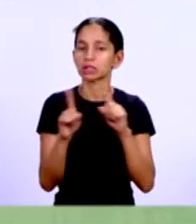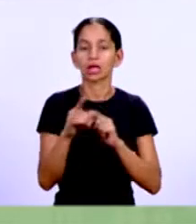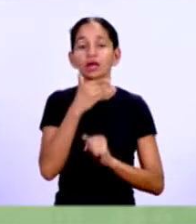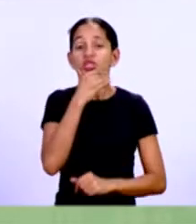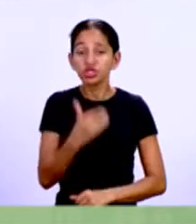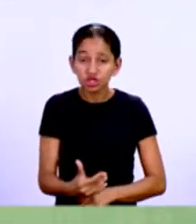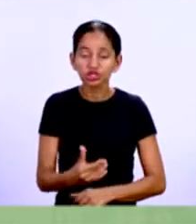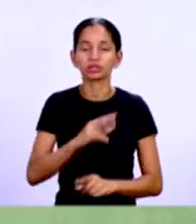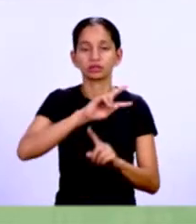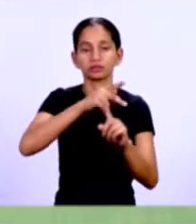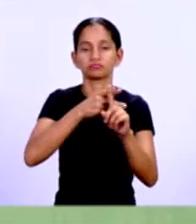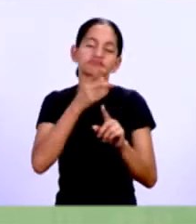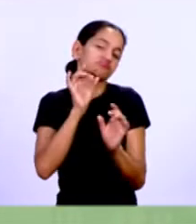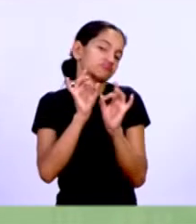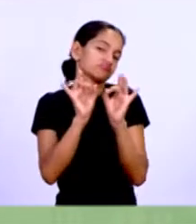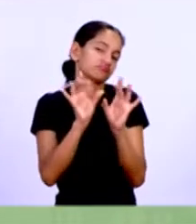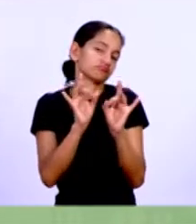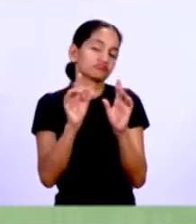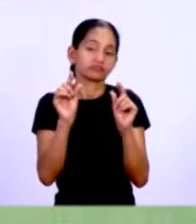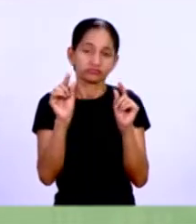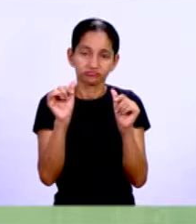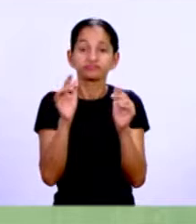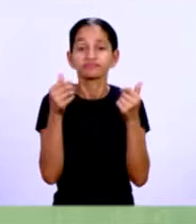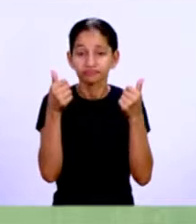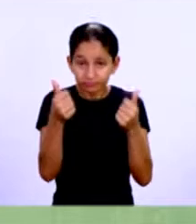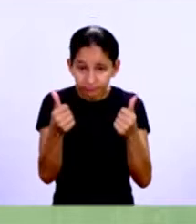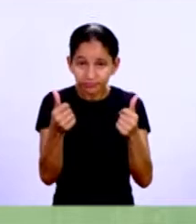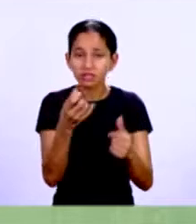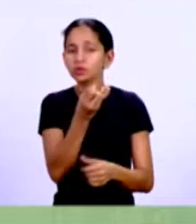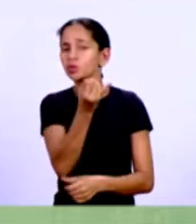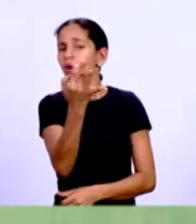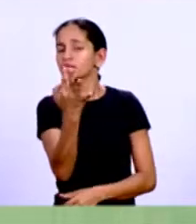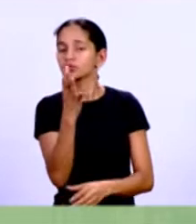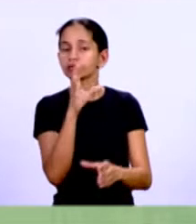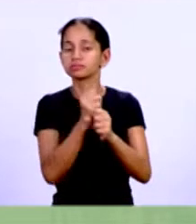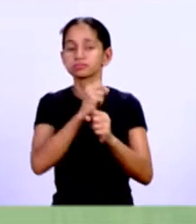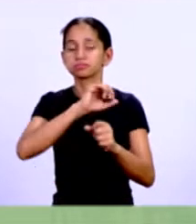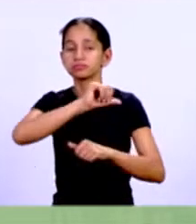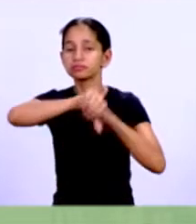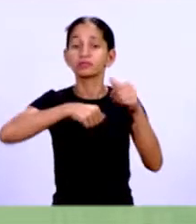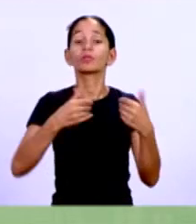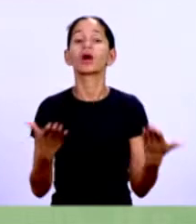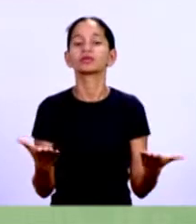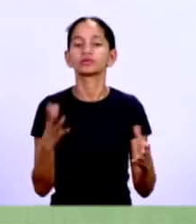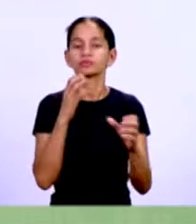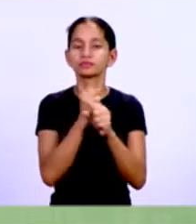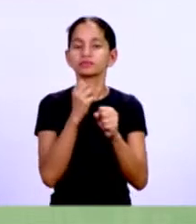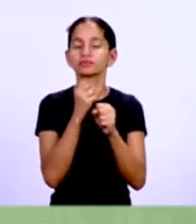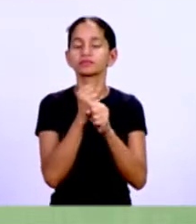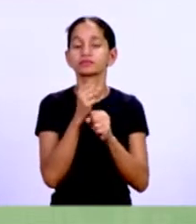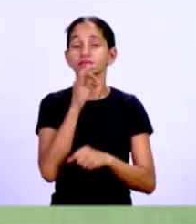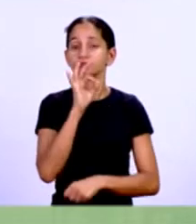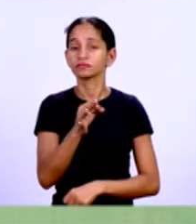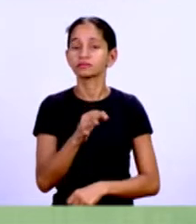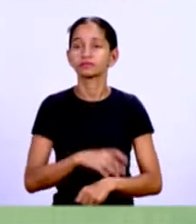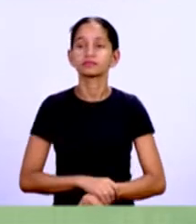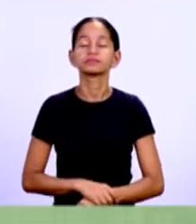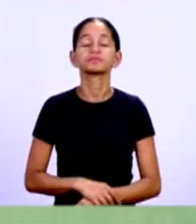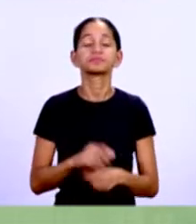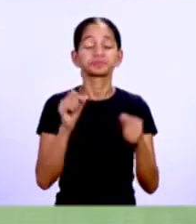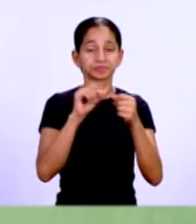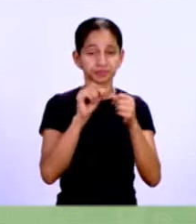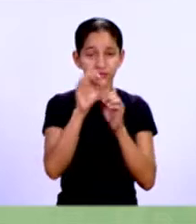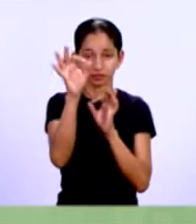13º, só em janeiro do outro ano. Quanto que esses R$1.000 vão se transformar, professor? Olha, essa sua dívida